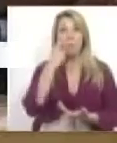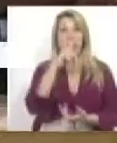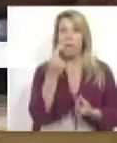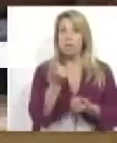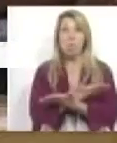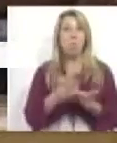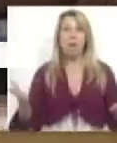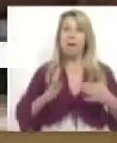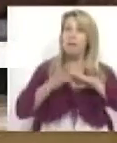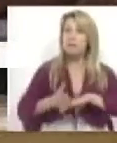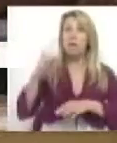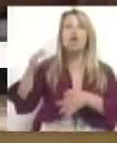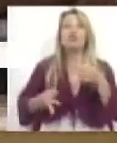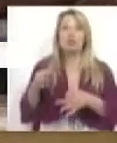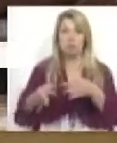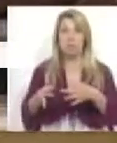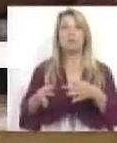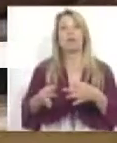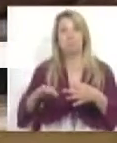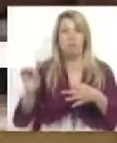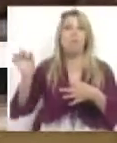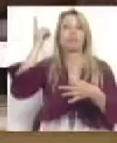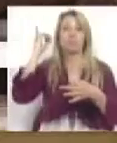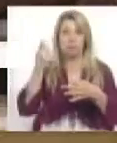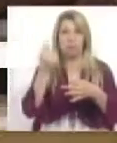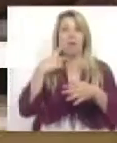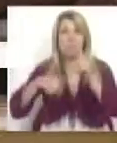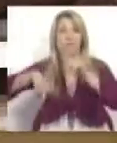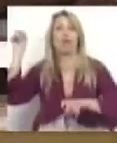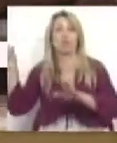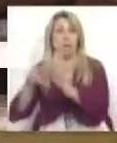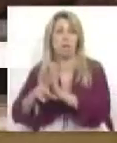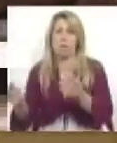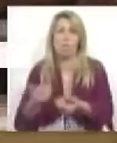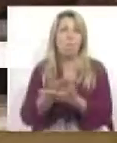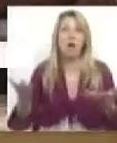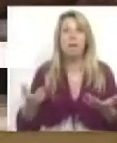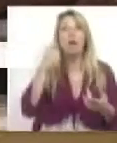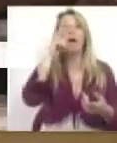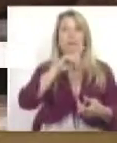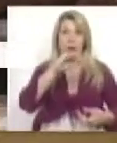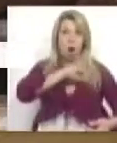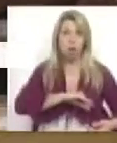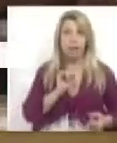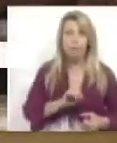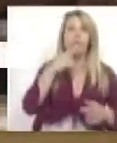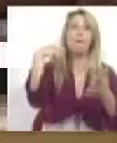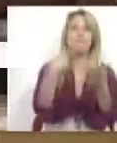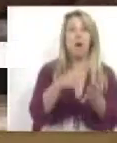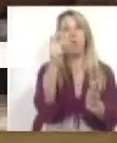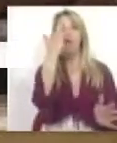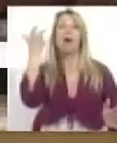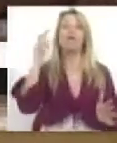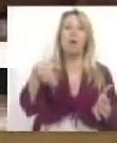dinheiro para aceder à justiça, quanto mais para fugir à lei. São os que pagam com o seu salário ou com a sua reforma